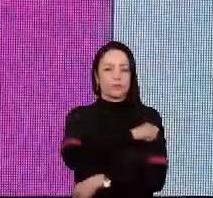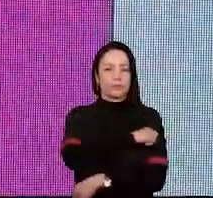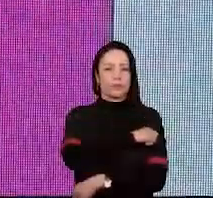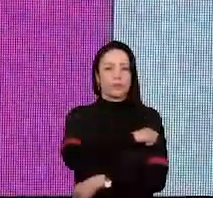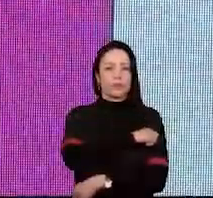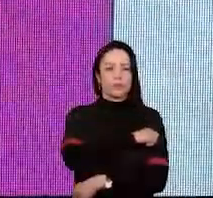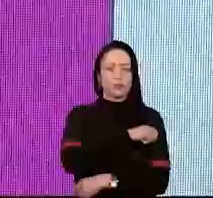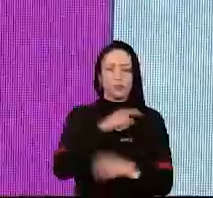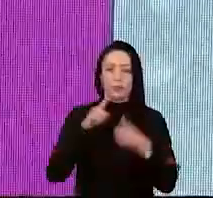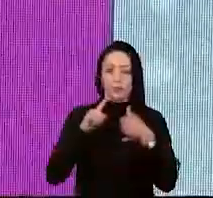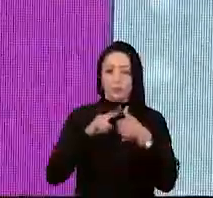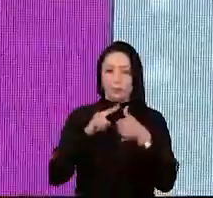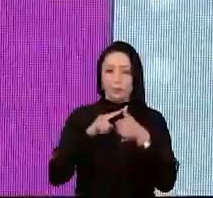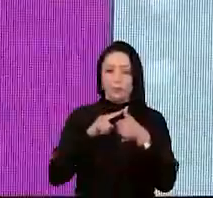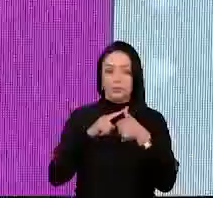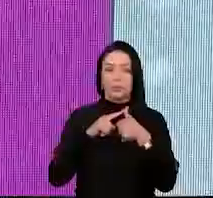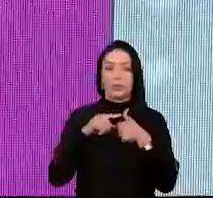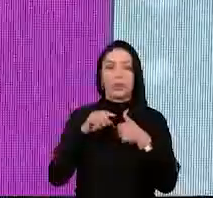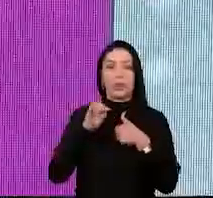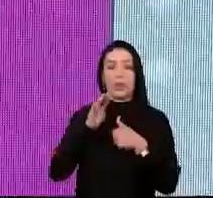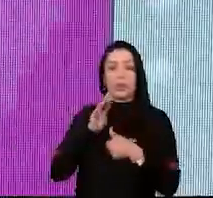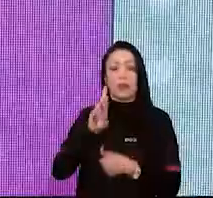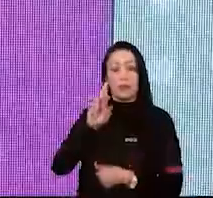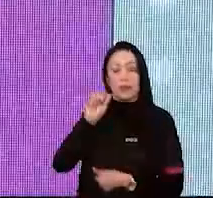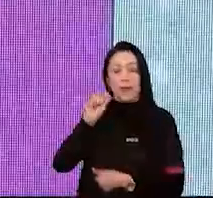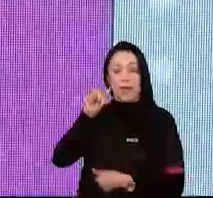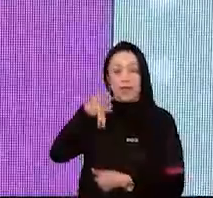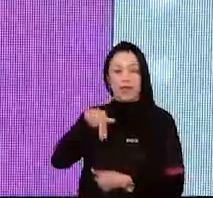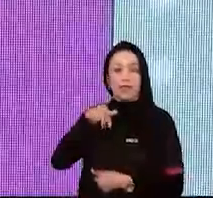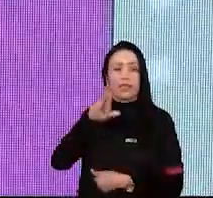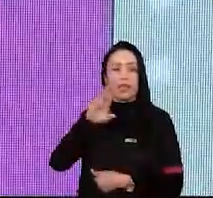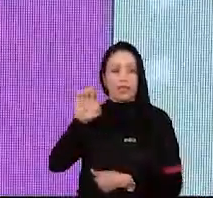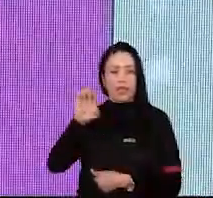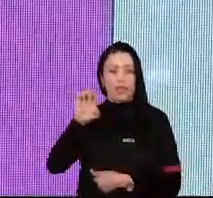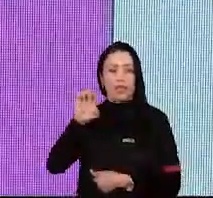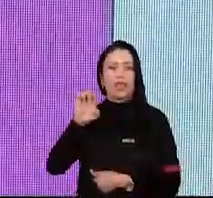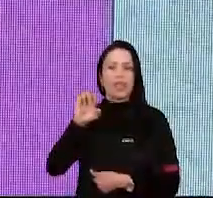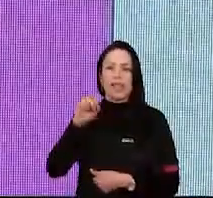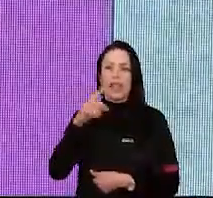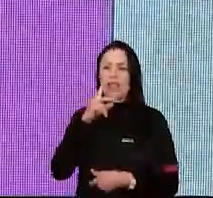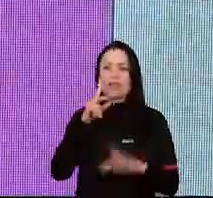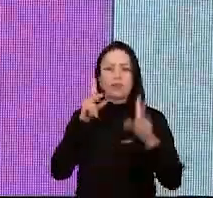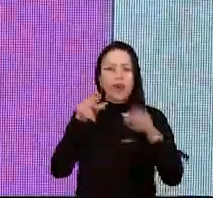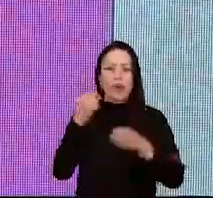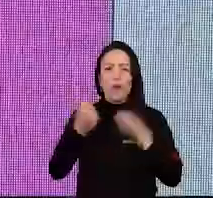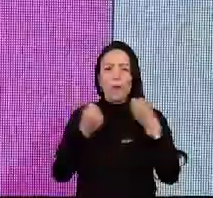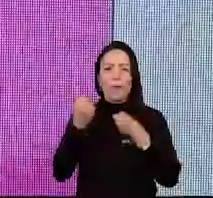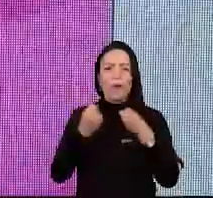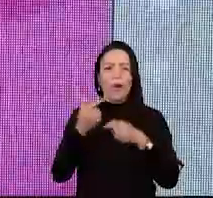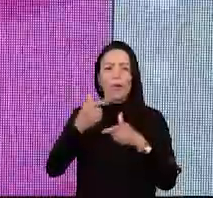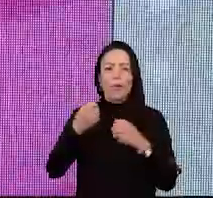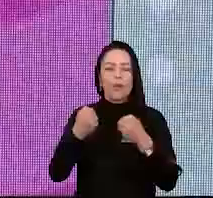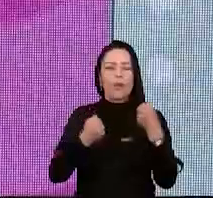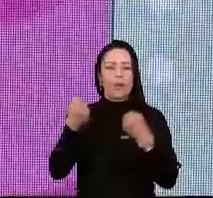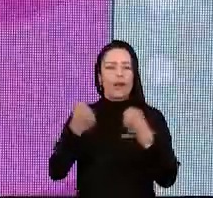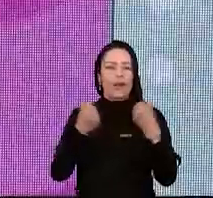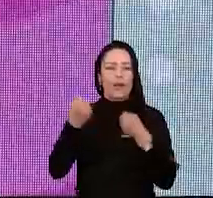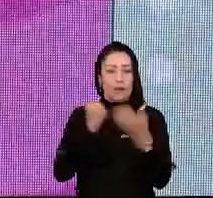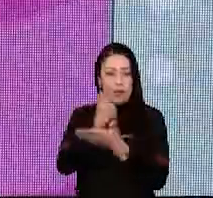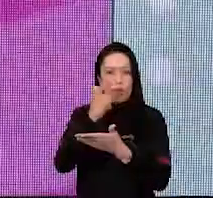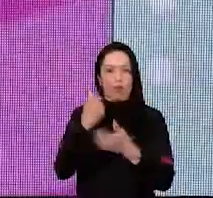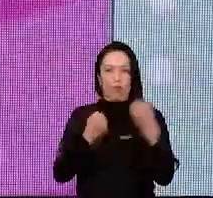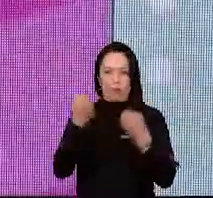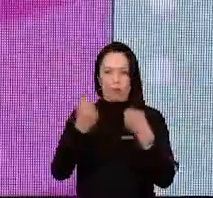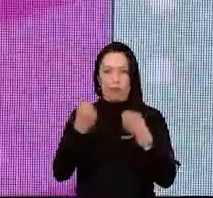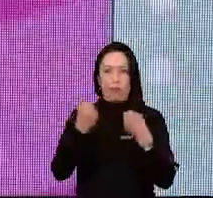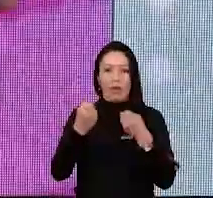Primeiro que, para mim, o braquicefálico, eu descrevo para o tutor que ele comprou um carro com defeito sem recall. Né? Porque quando ele me pergunta,